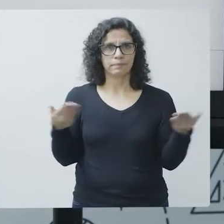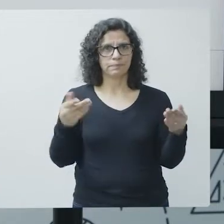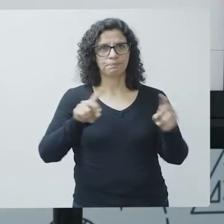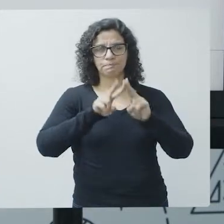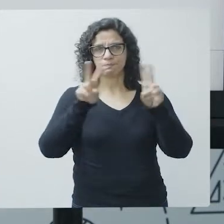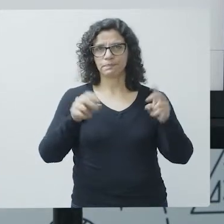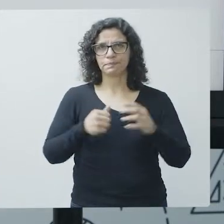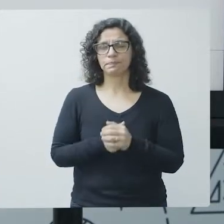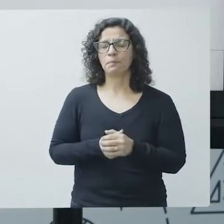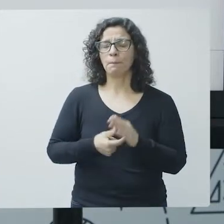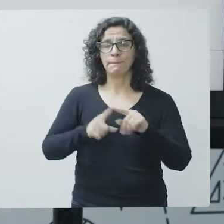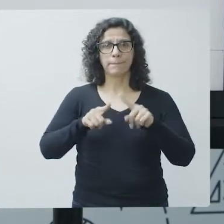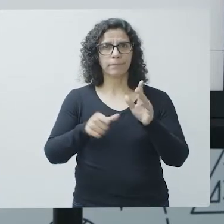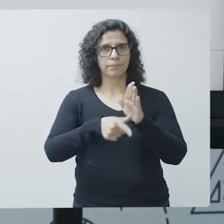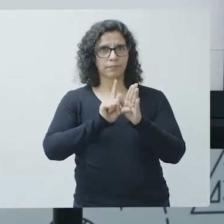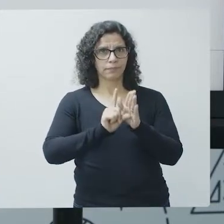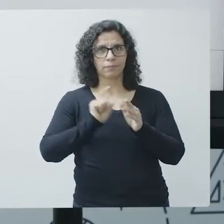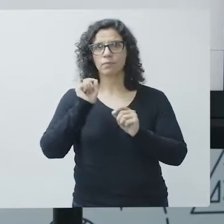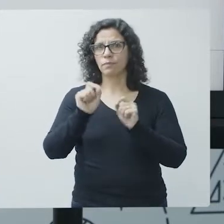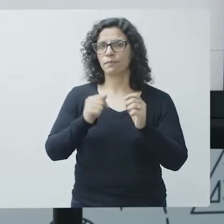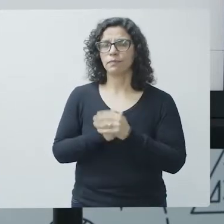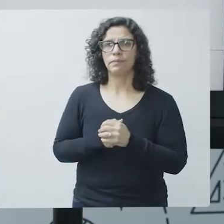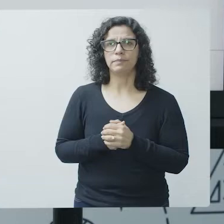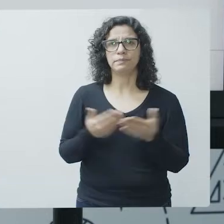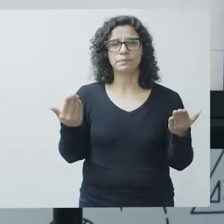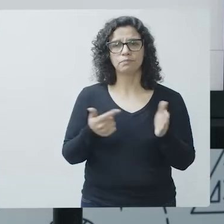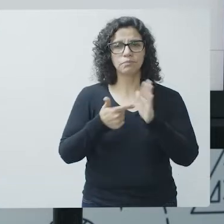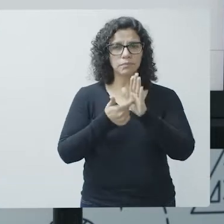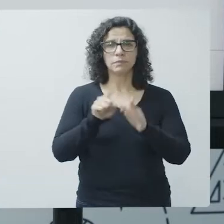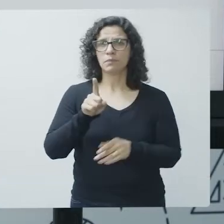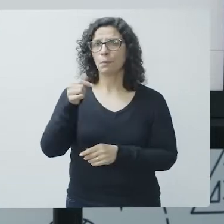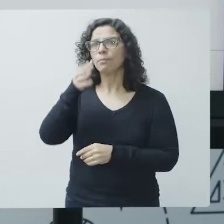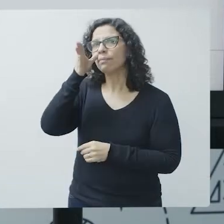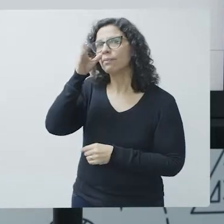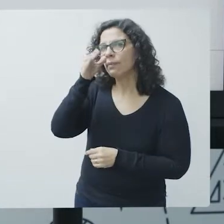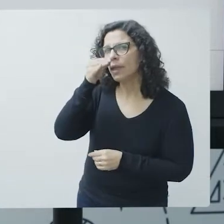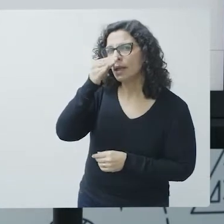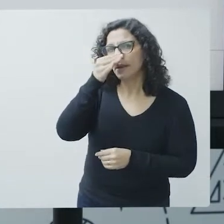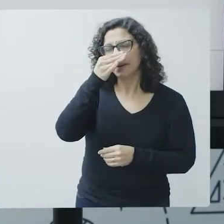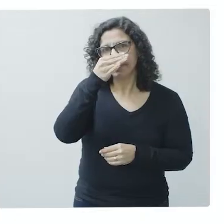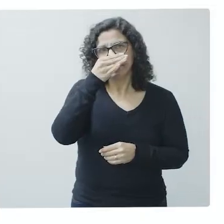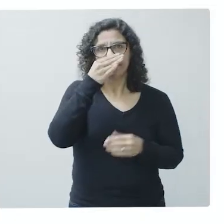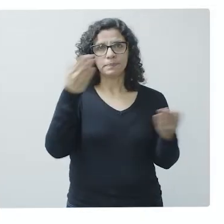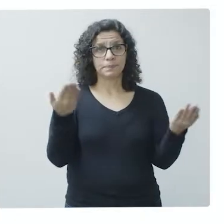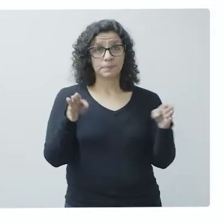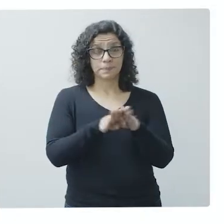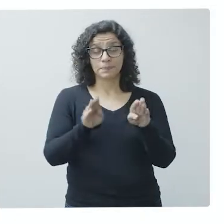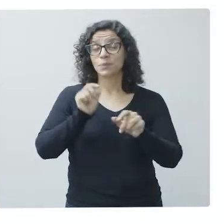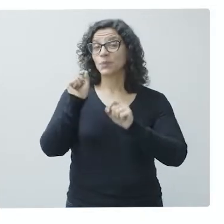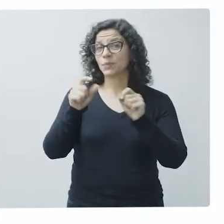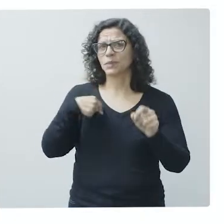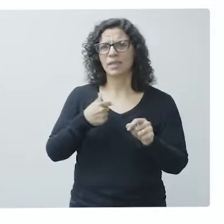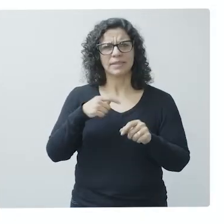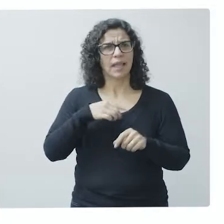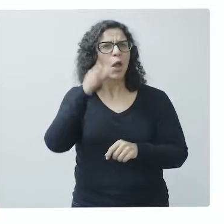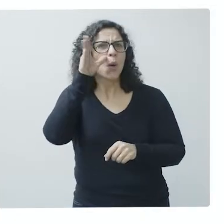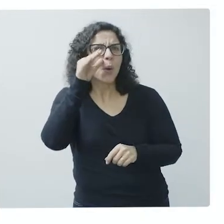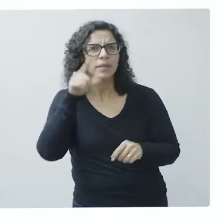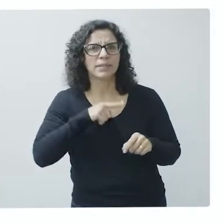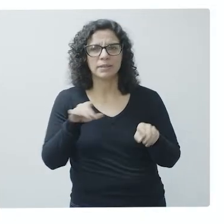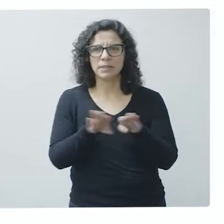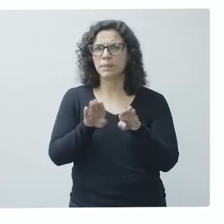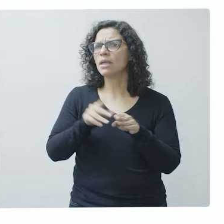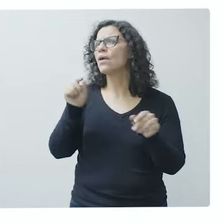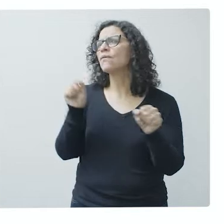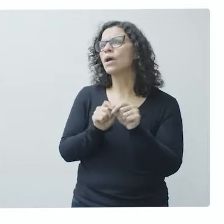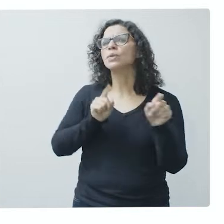isso. Só que antes eu tenho o quê? Eu trago para vocês umas curiosidade. E é claro que se tem curiosidade, o que é que